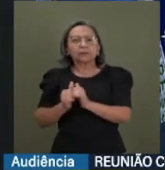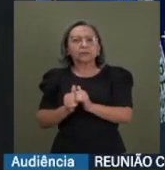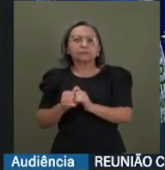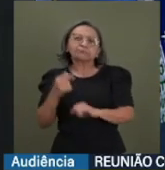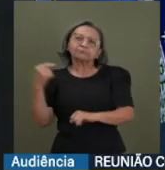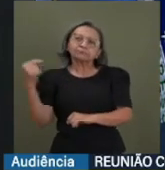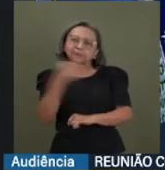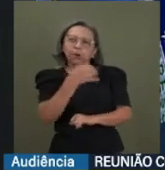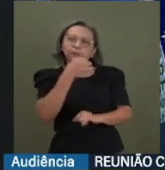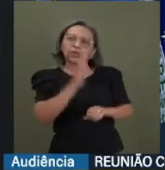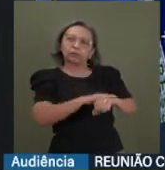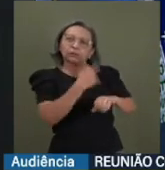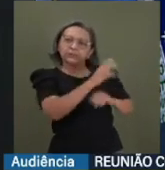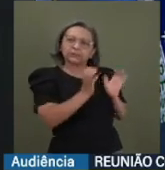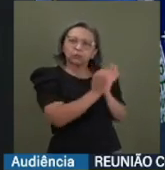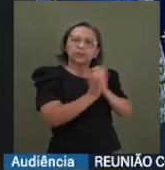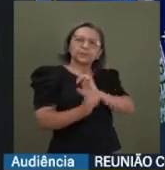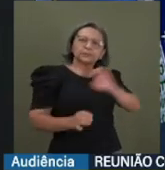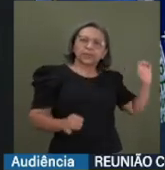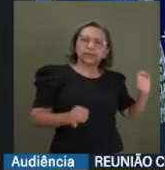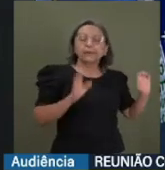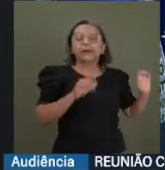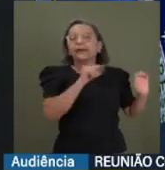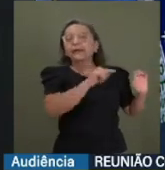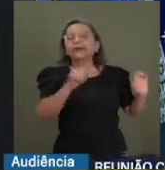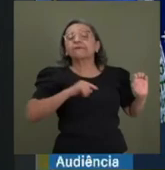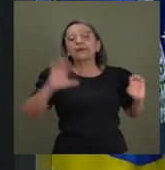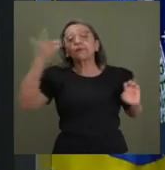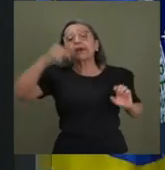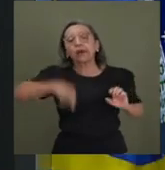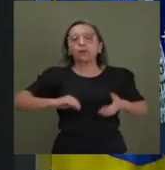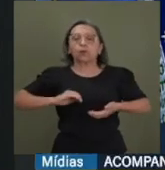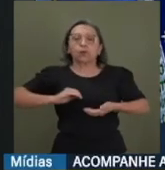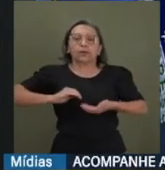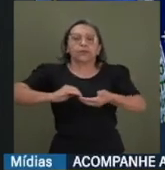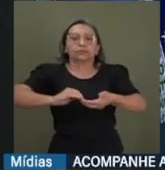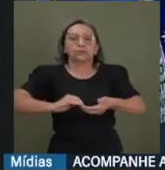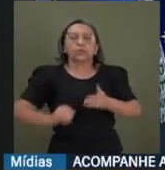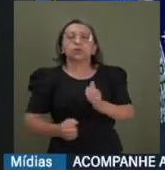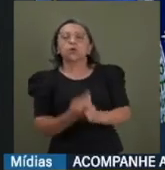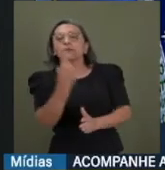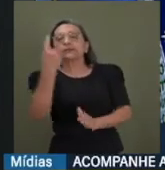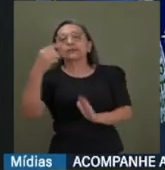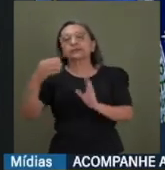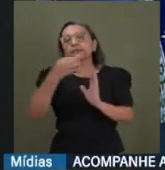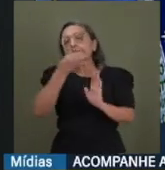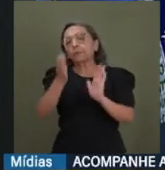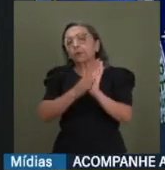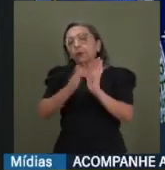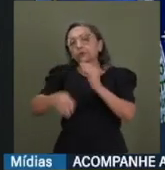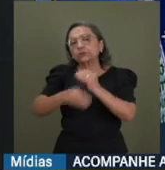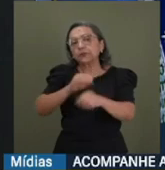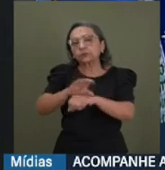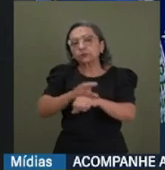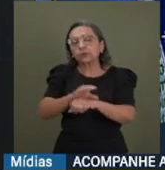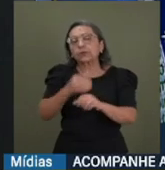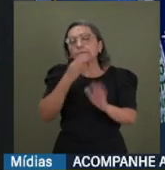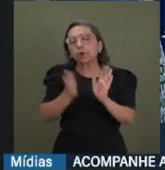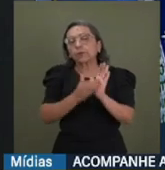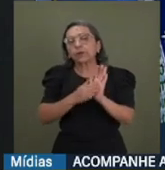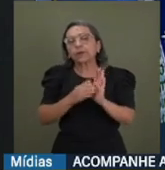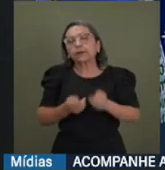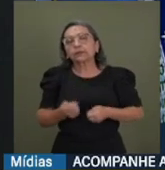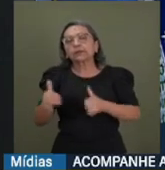esquerda. Mas isso quem vai resolver é o Congresso Nacional. E uma das PECs, aliás, a PEC que propõe a anistia